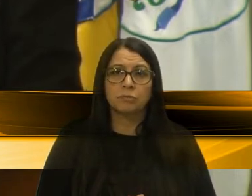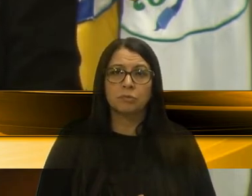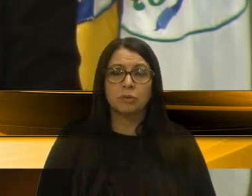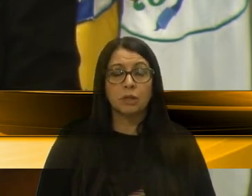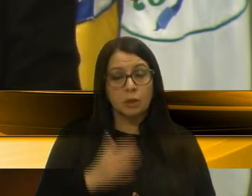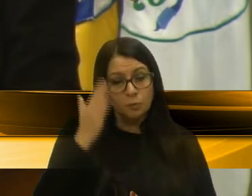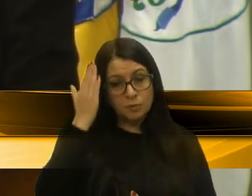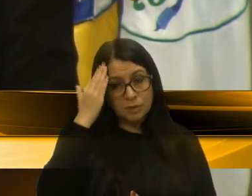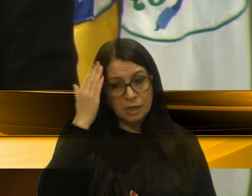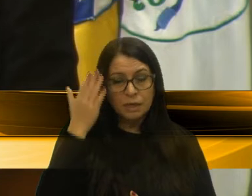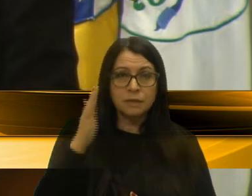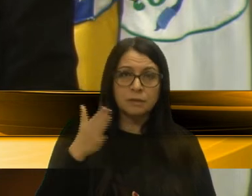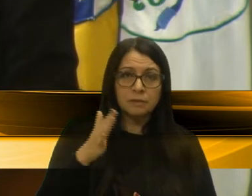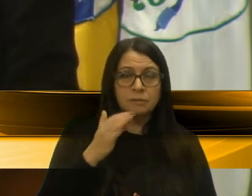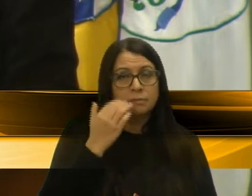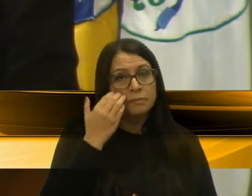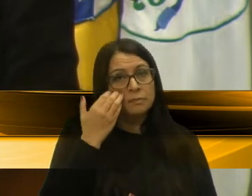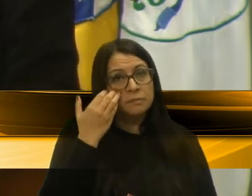que às vezes,